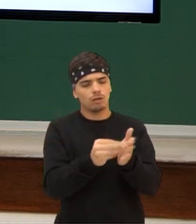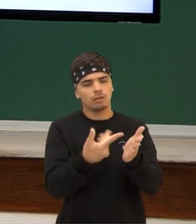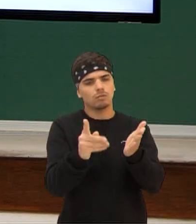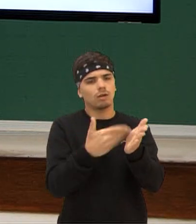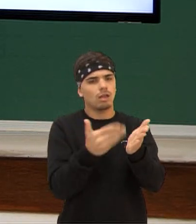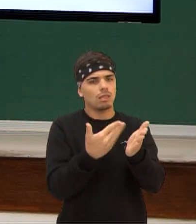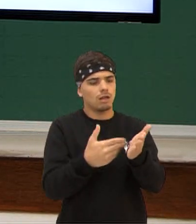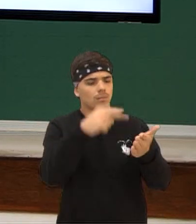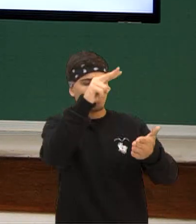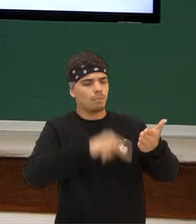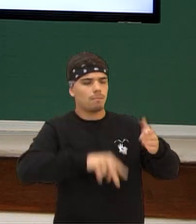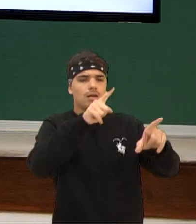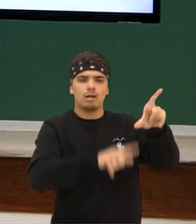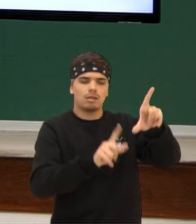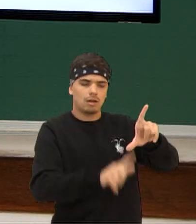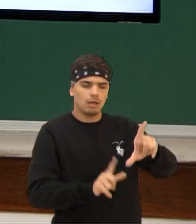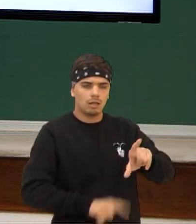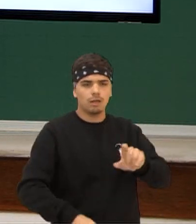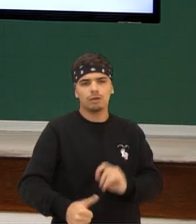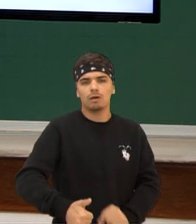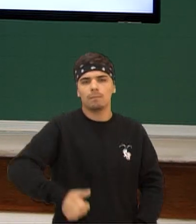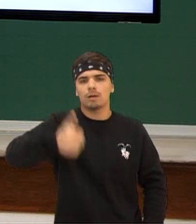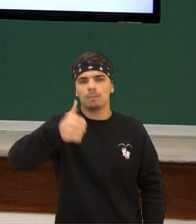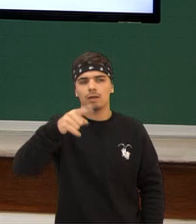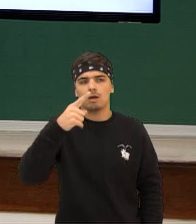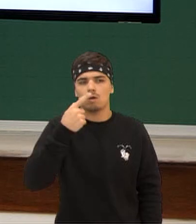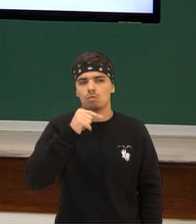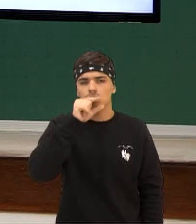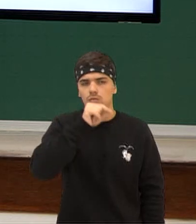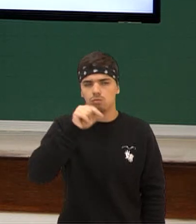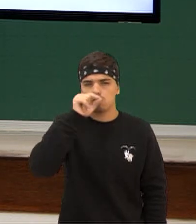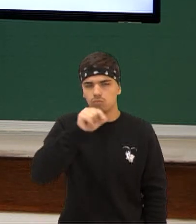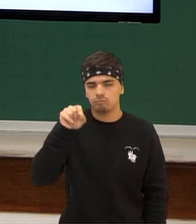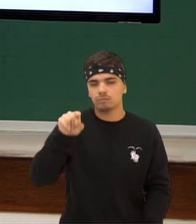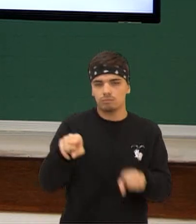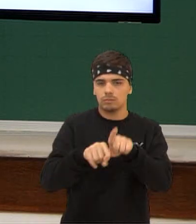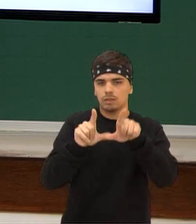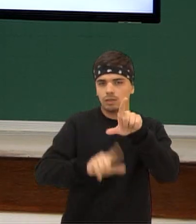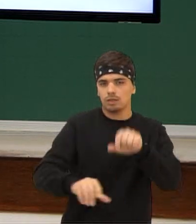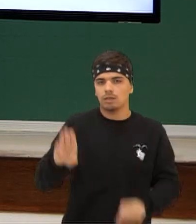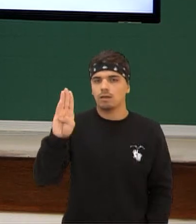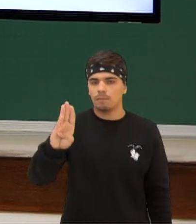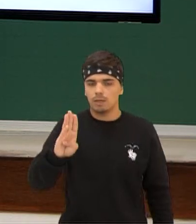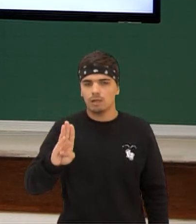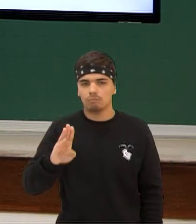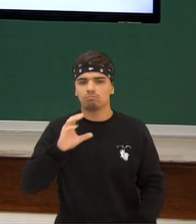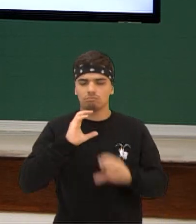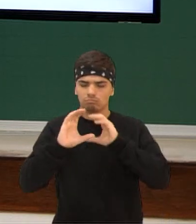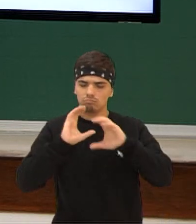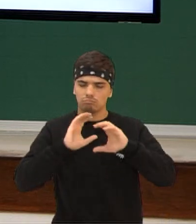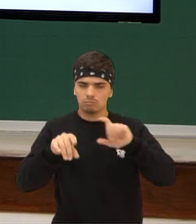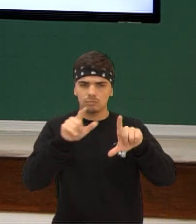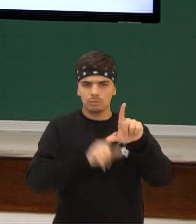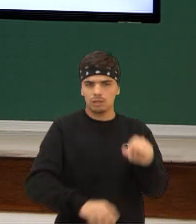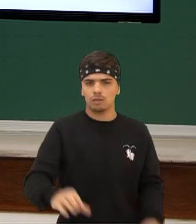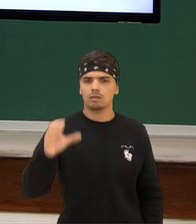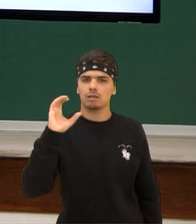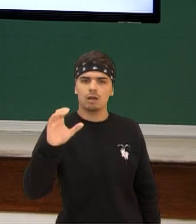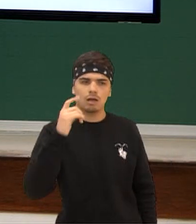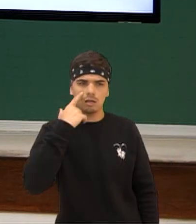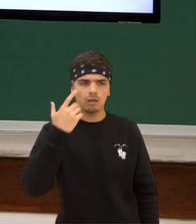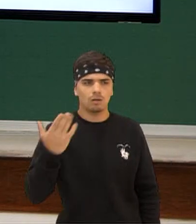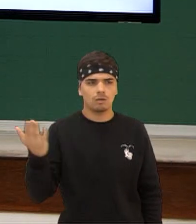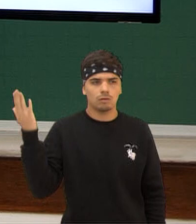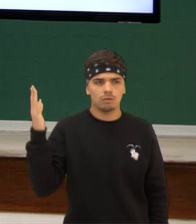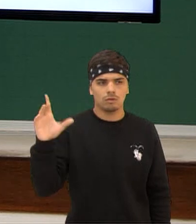olha todas as letrinhas então na primeira sobiando Wilson na letra B sim na letra C